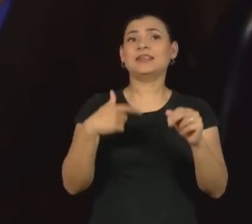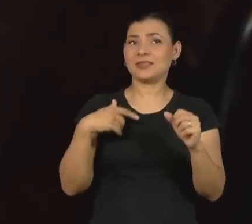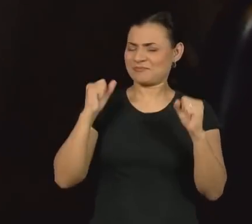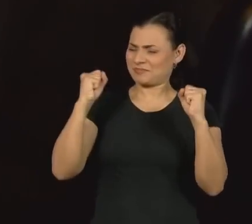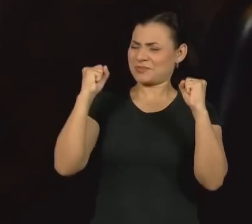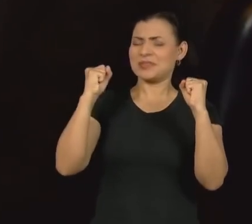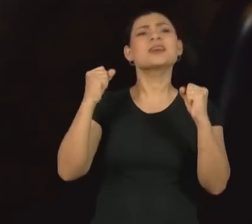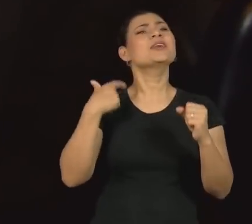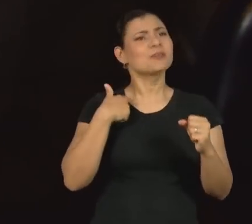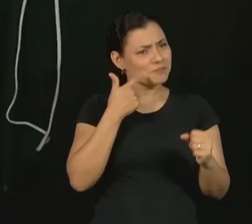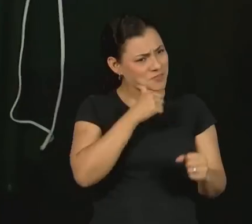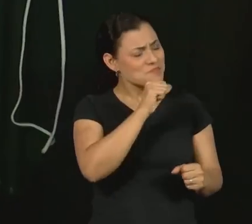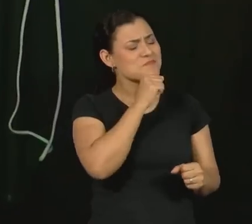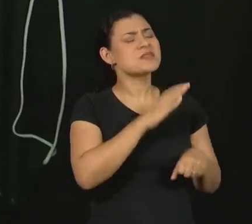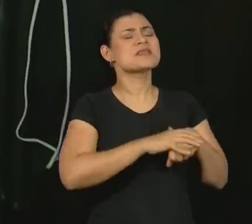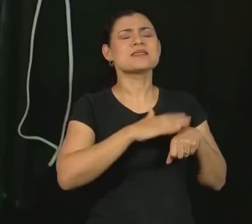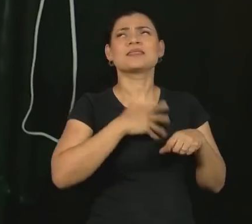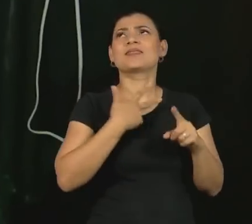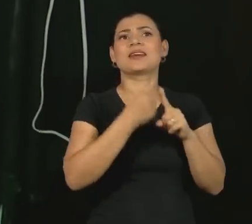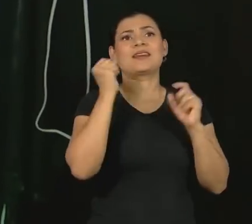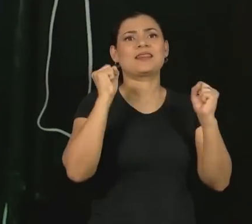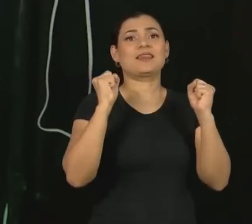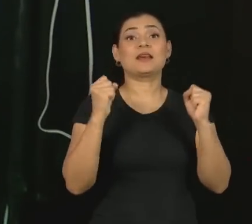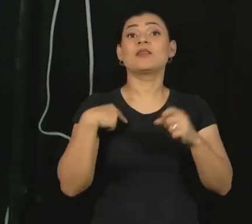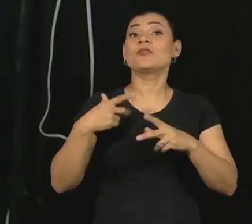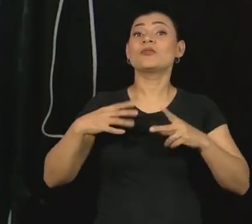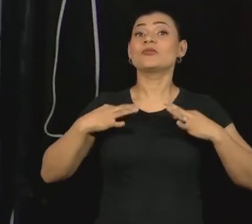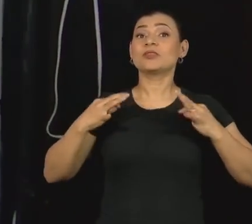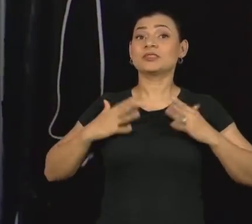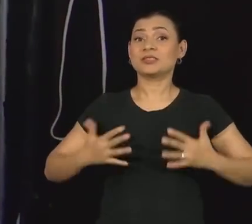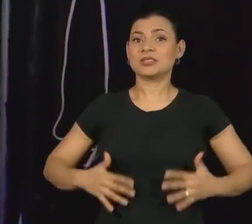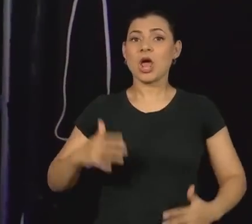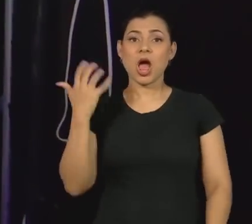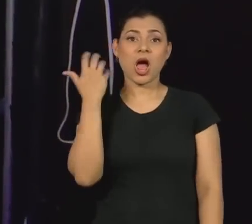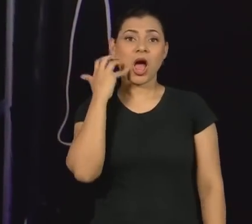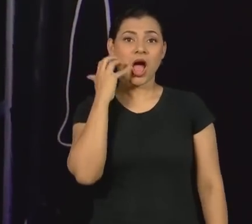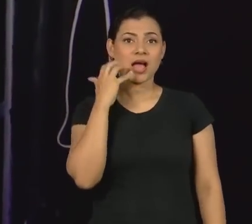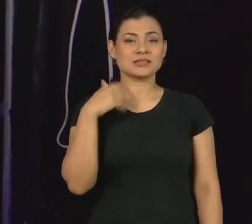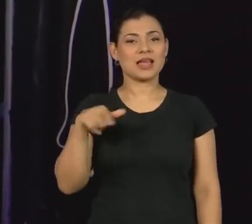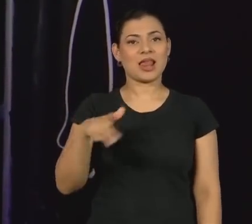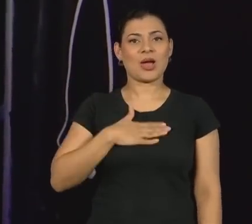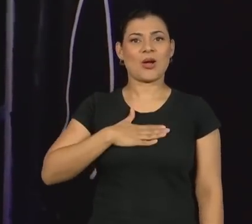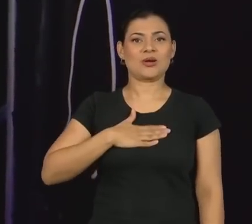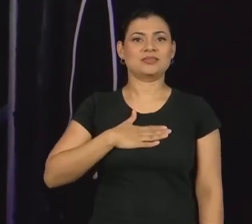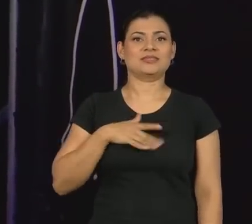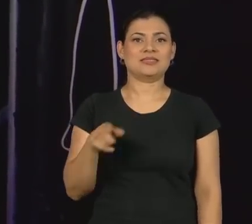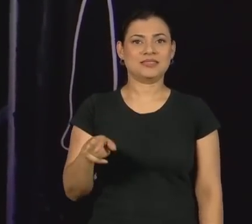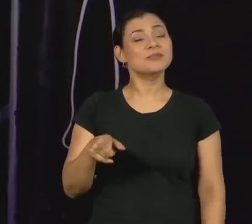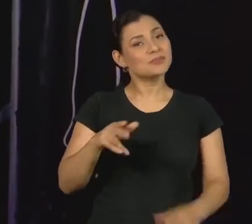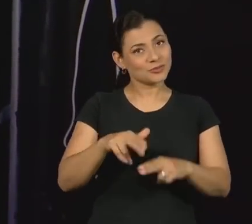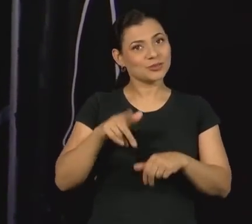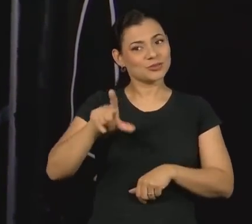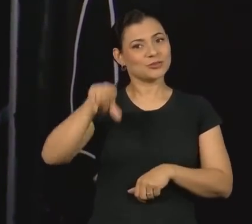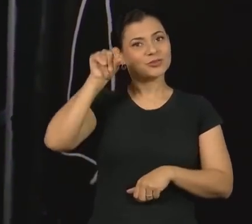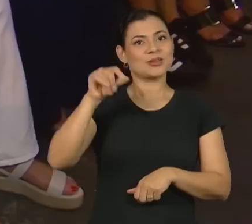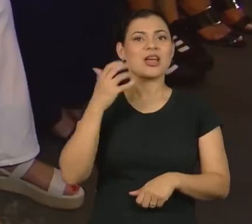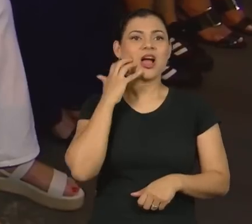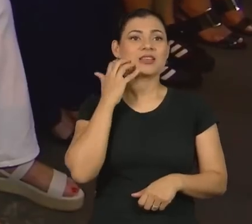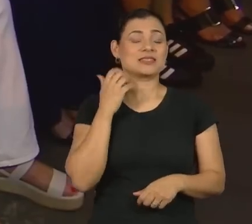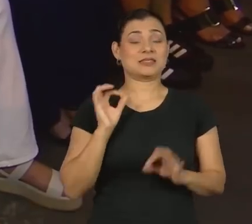torcida. Claro, minha mãe vai ganhar. Que vestido você escolheu para ela? Um rosa que ela gosta bastante. Tem um rosa